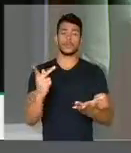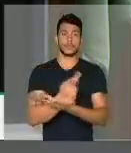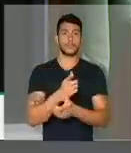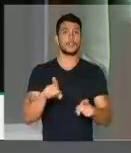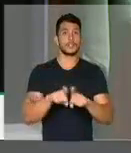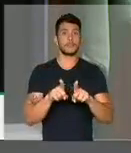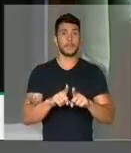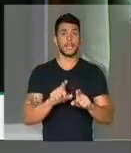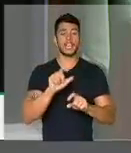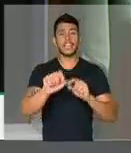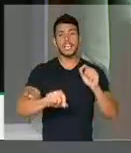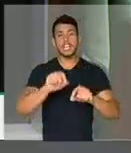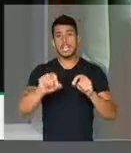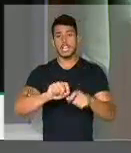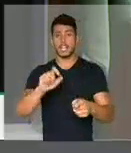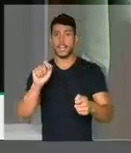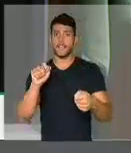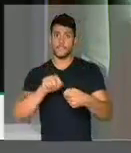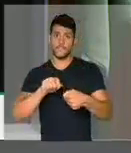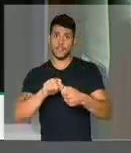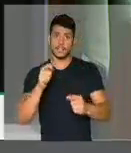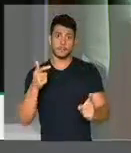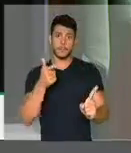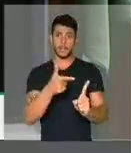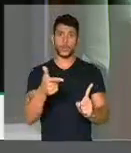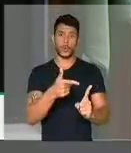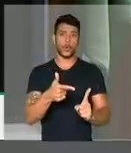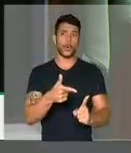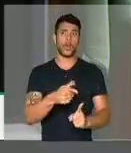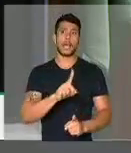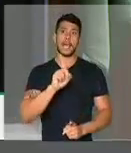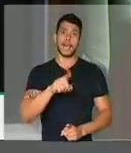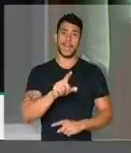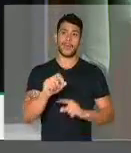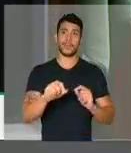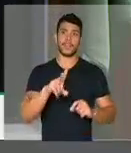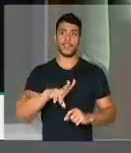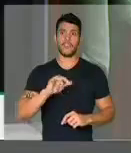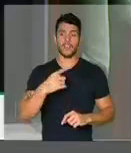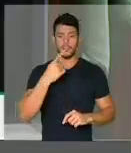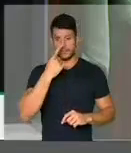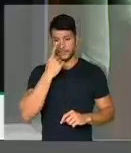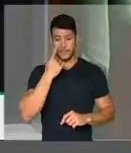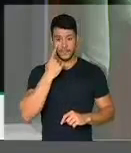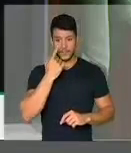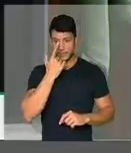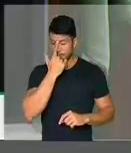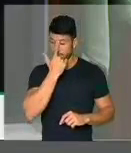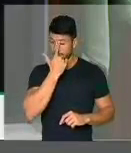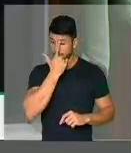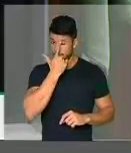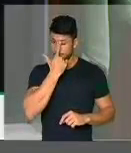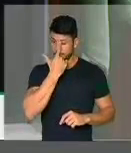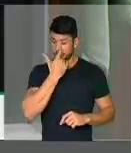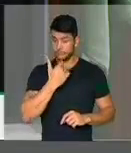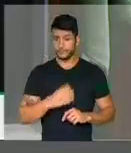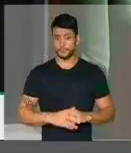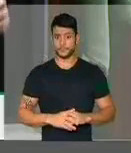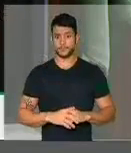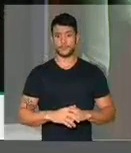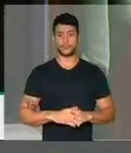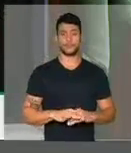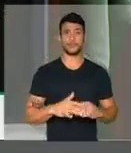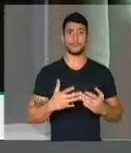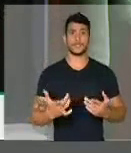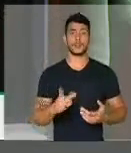autores punidos. Creio eu que quem abriu a porta do inferno para a violência policial e esse